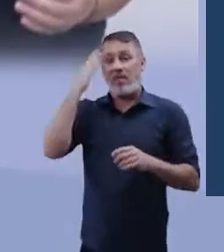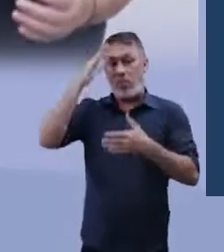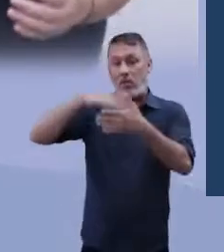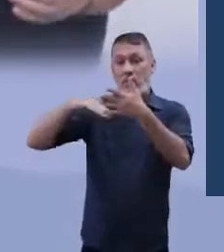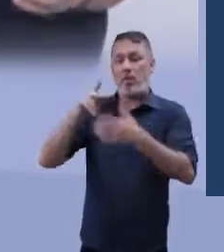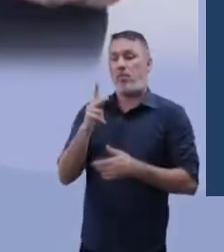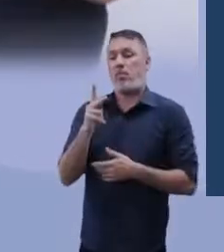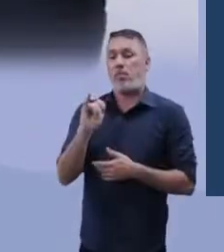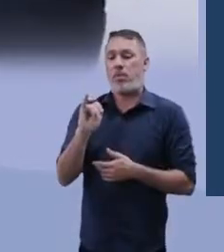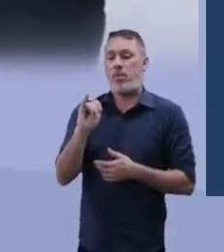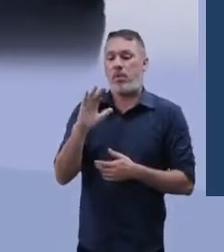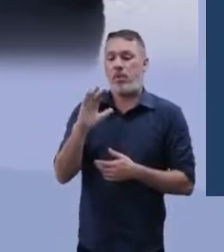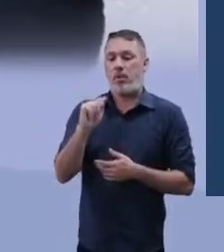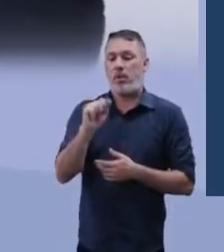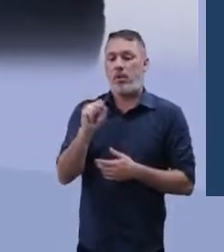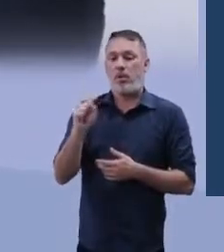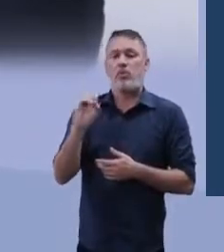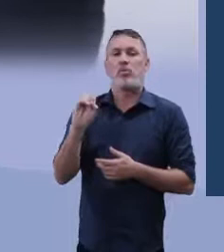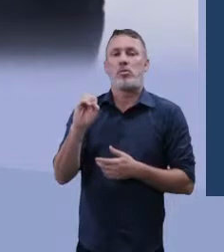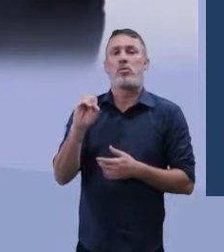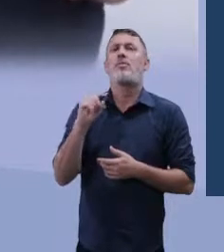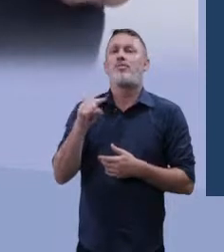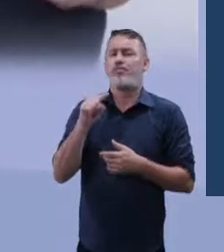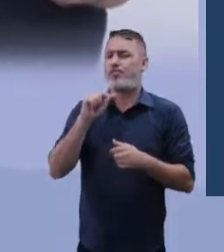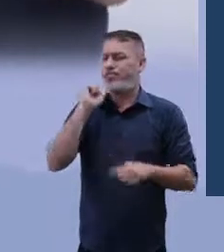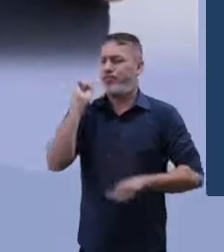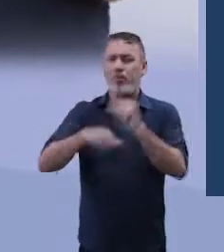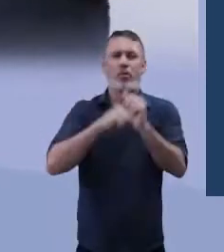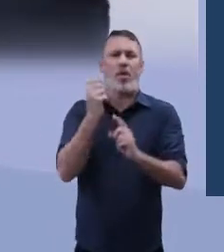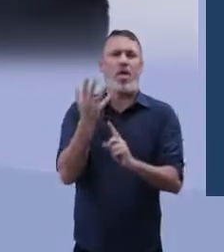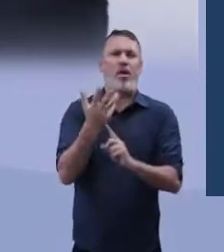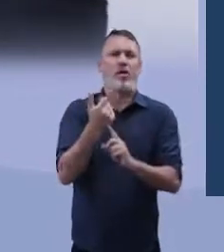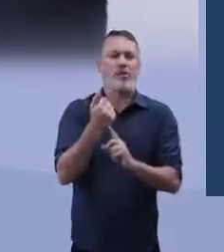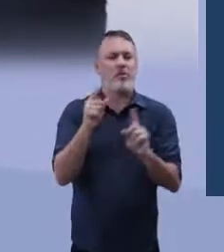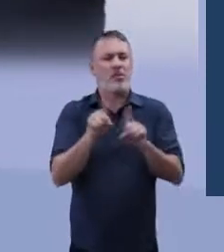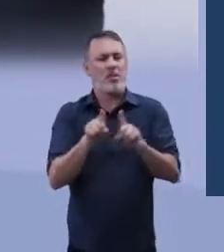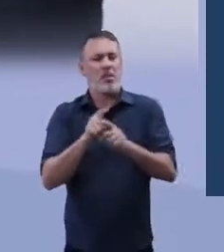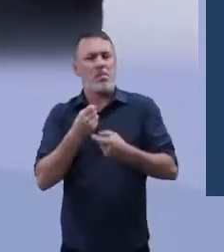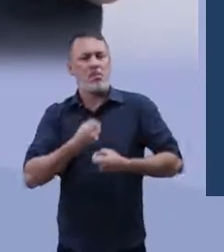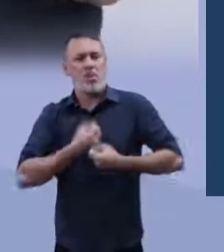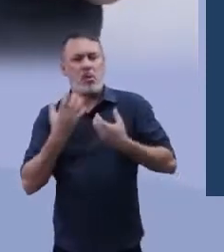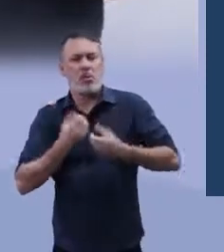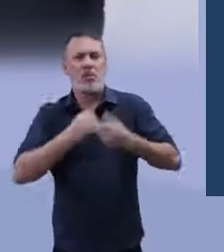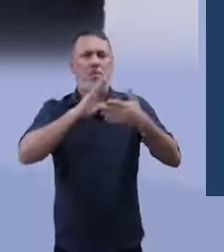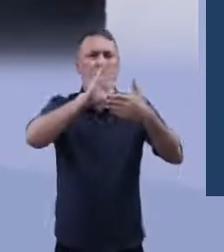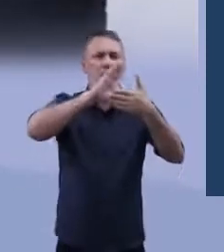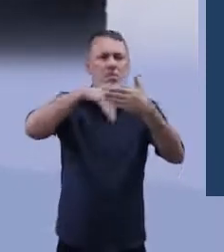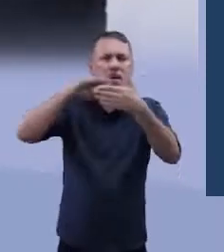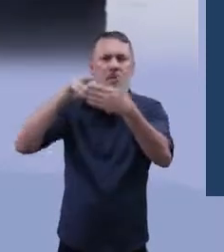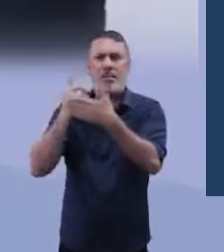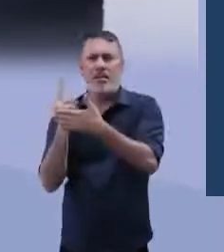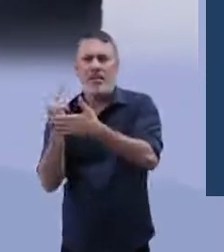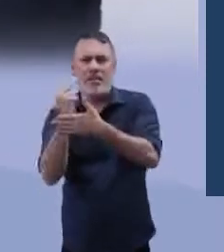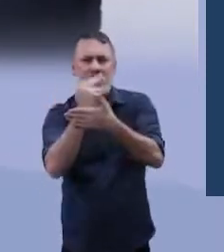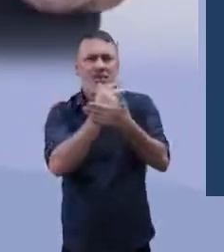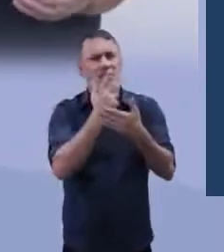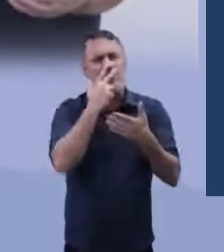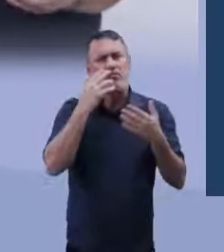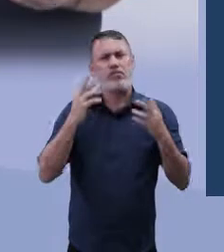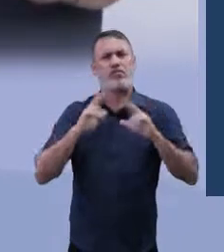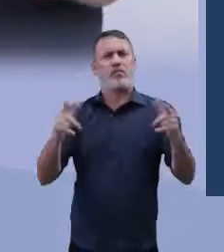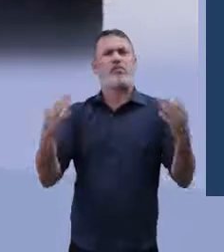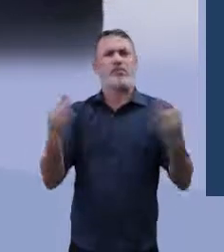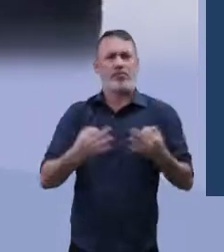Picasso trará a mudança ainda maior na arte e as produções serão feitas de uma maneira